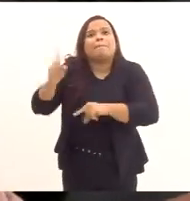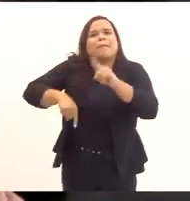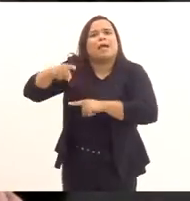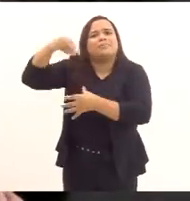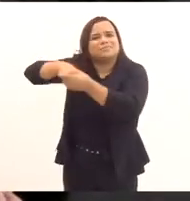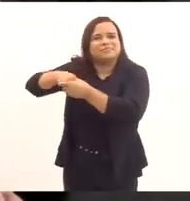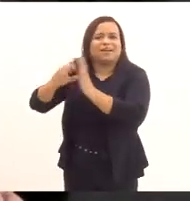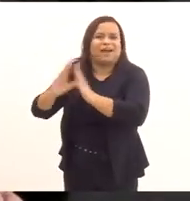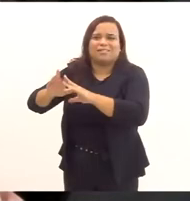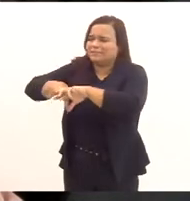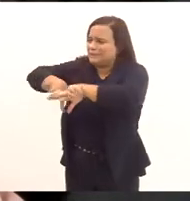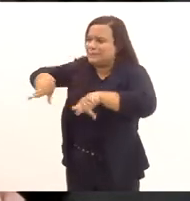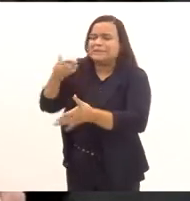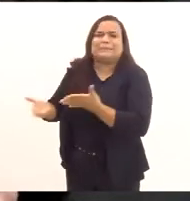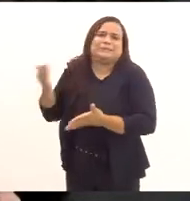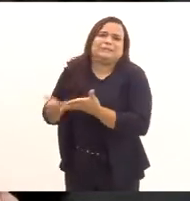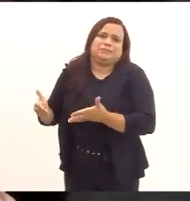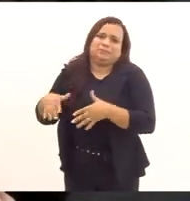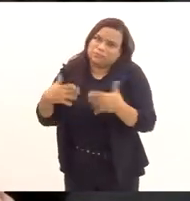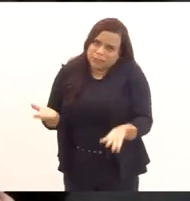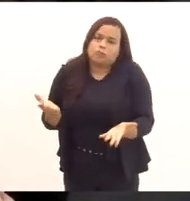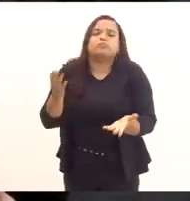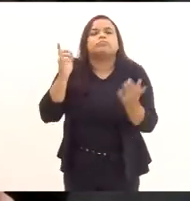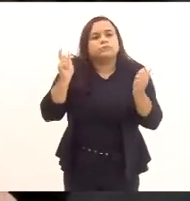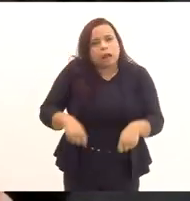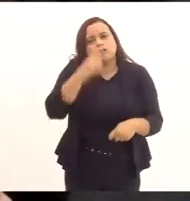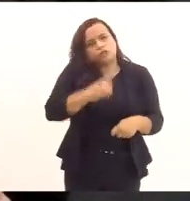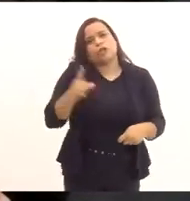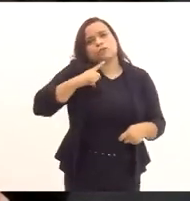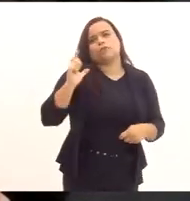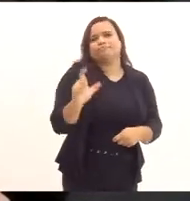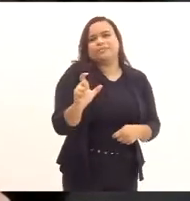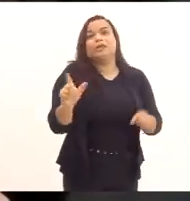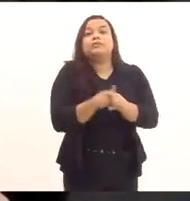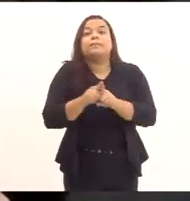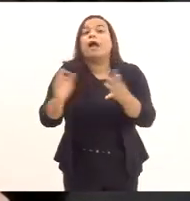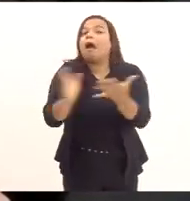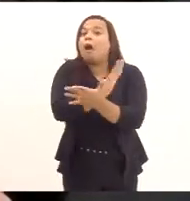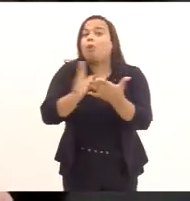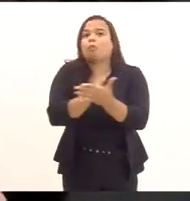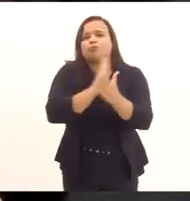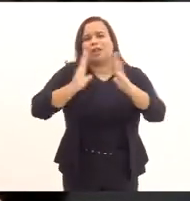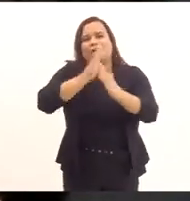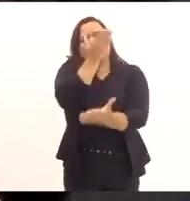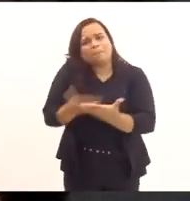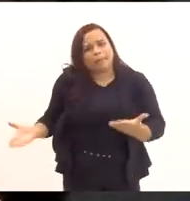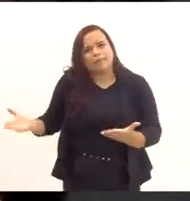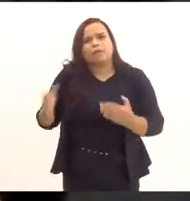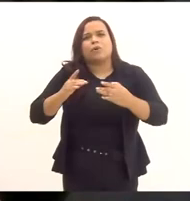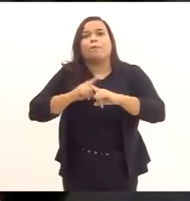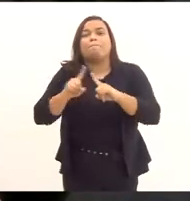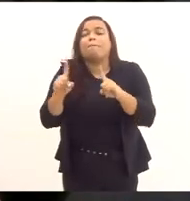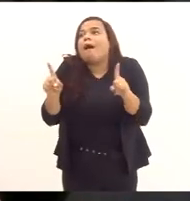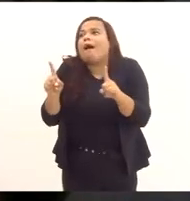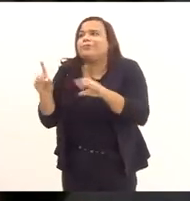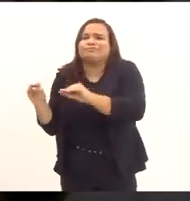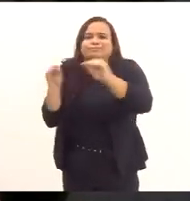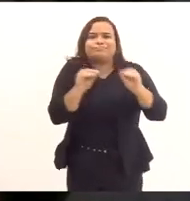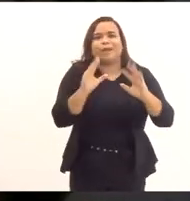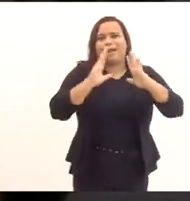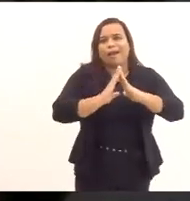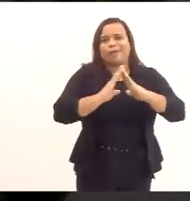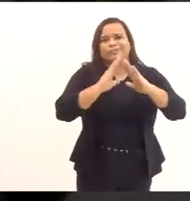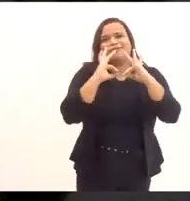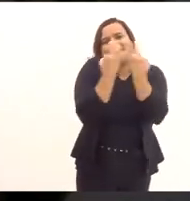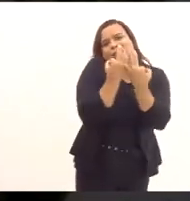e seus bens e outros que também perderam suas casas mas que estão morando em casa de parente ou mesmo alugar um Por sua